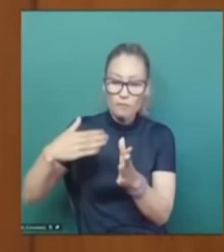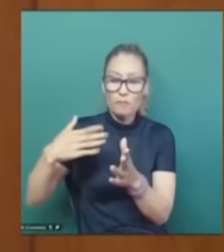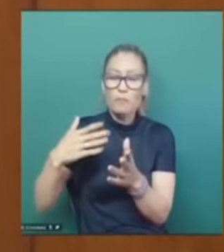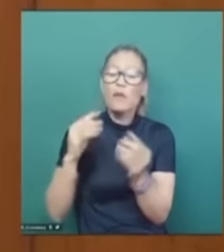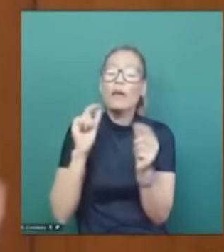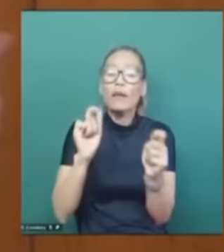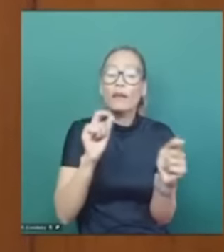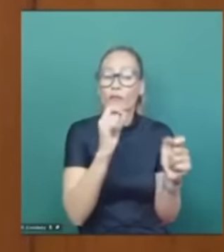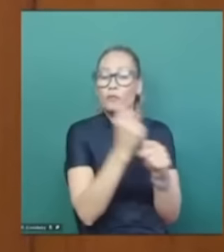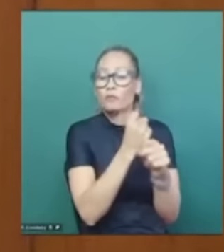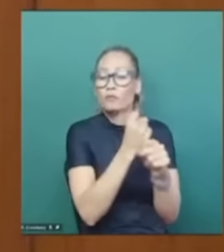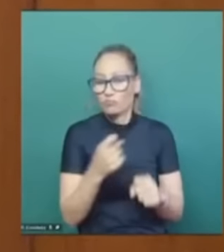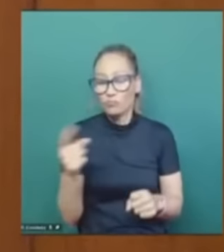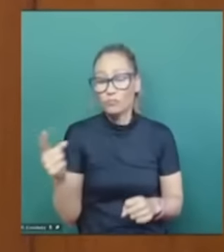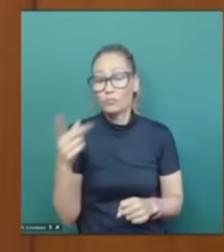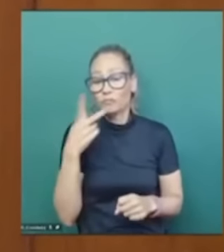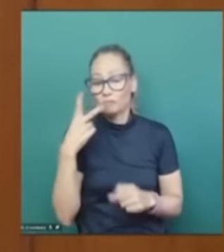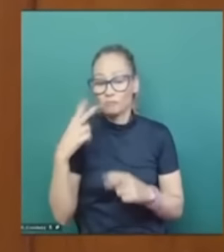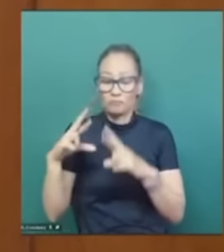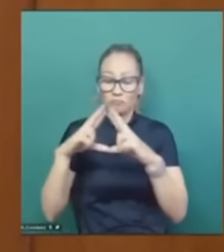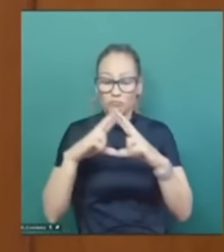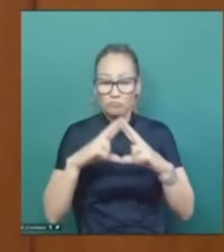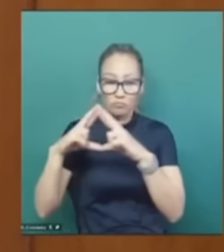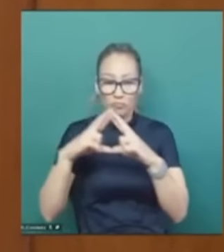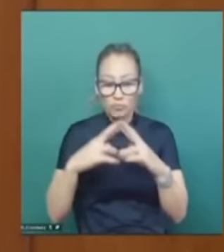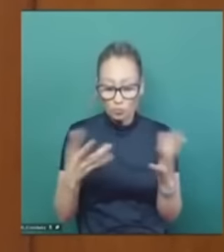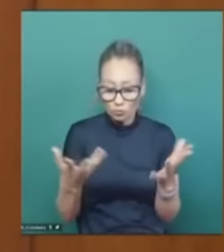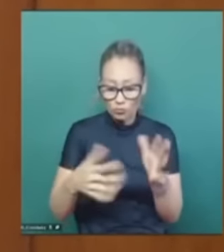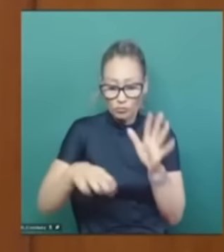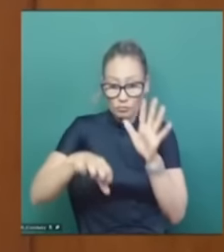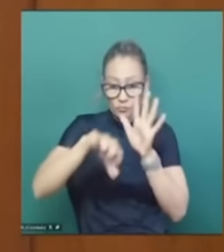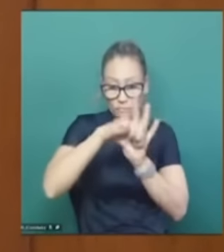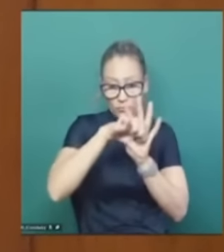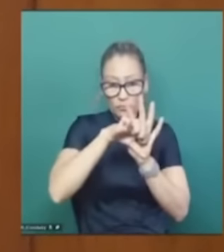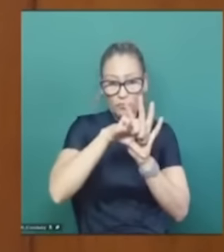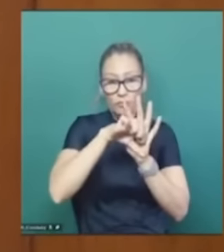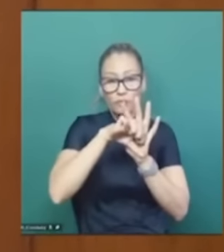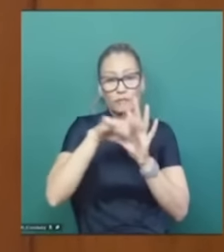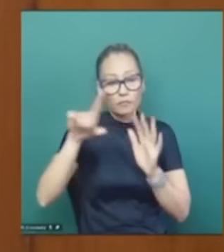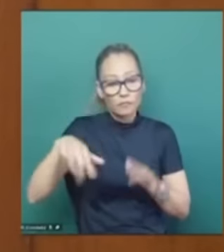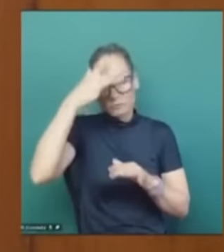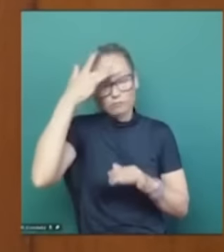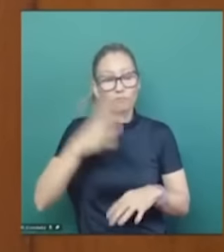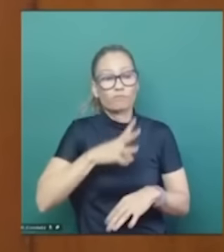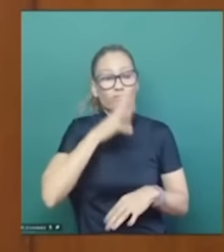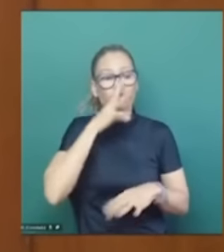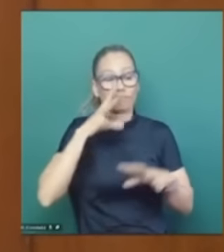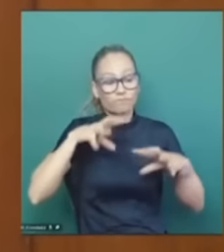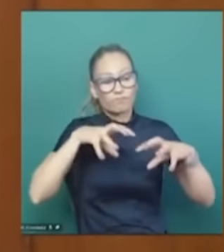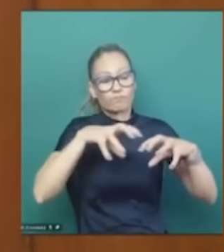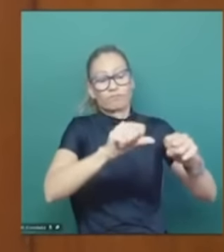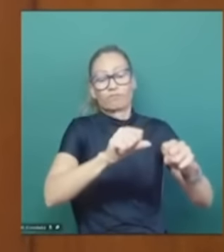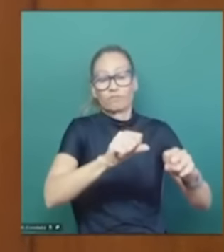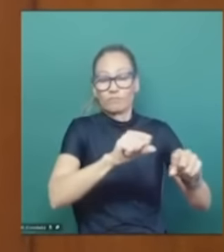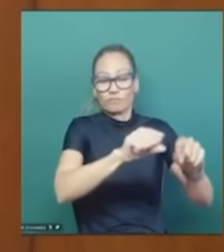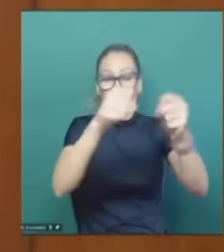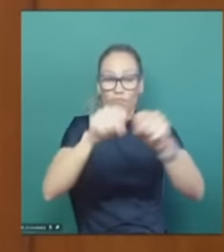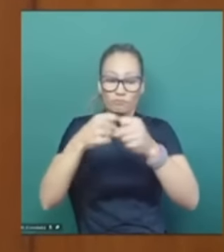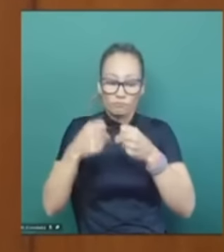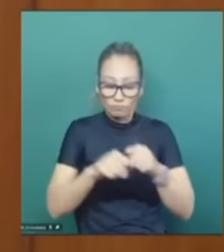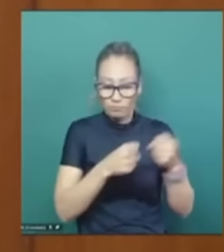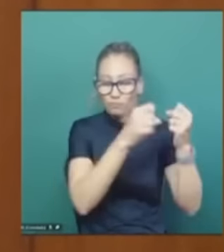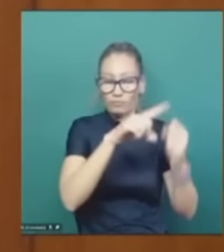ambiente. O maior crime ambiental que existe na cidade de São Paulo são as invasões que destroem as EPAs nas margens da cidade de São Paulo. Eu